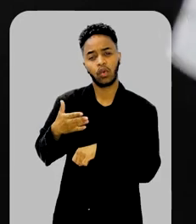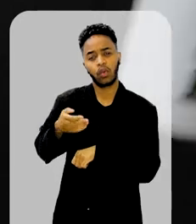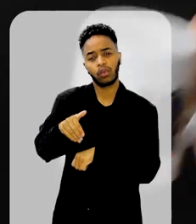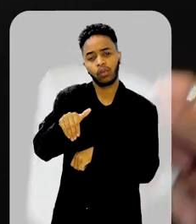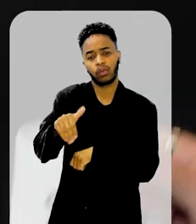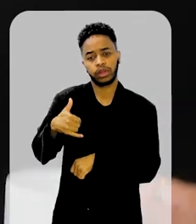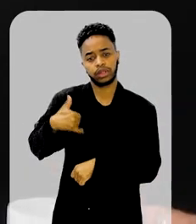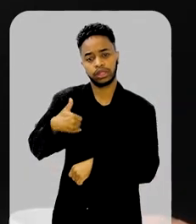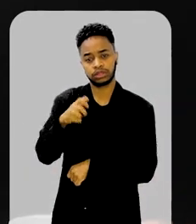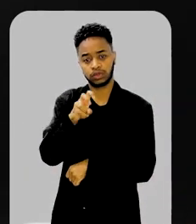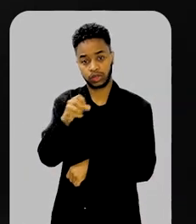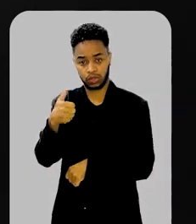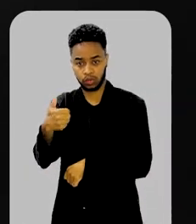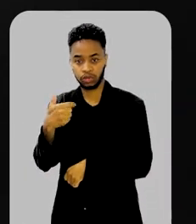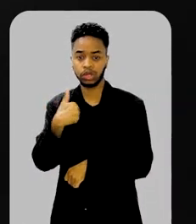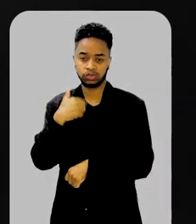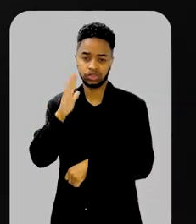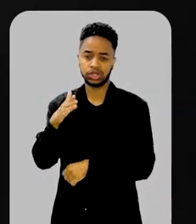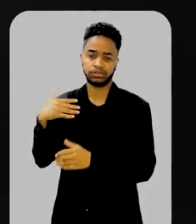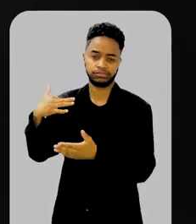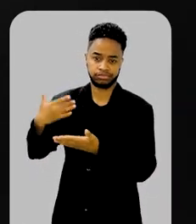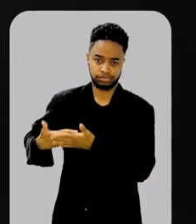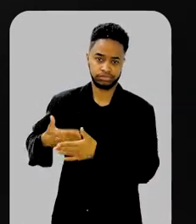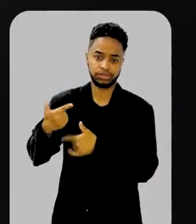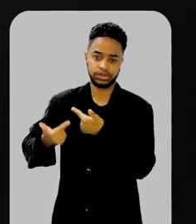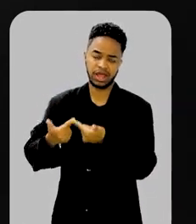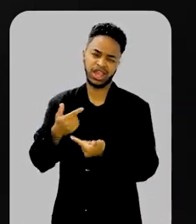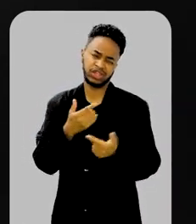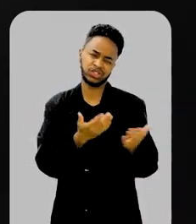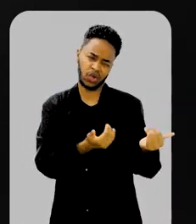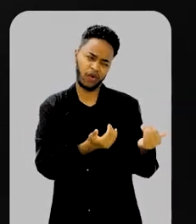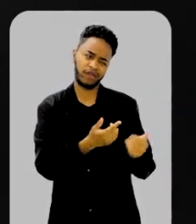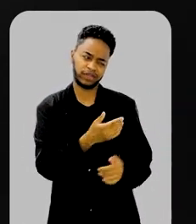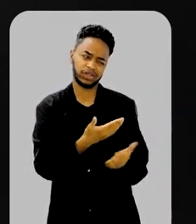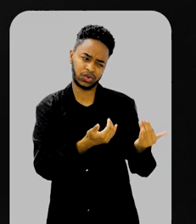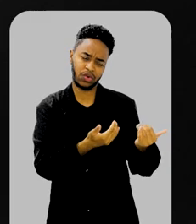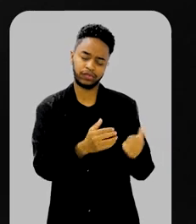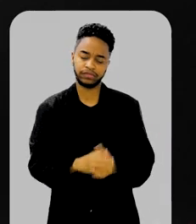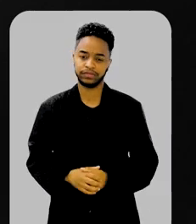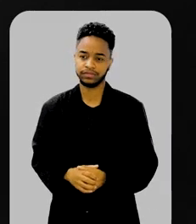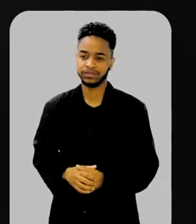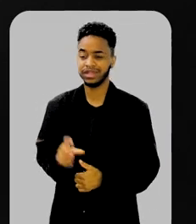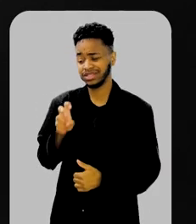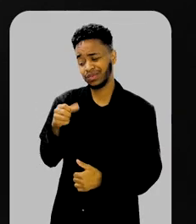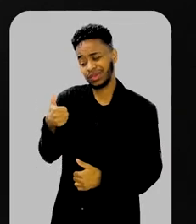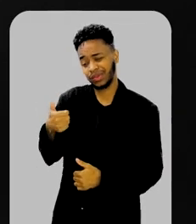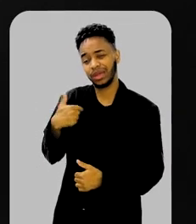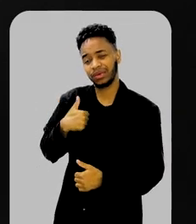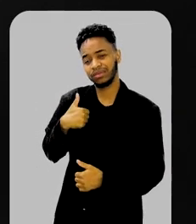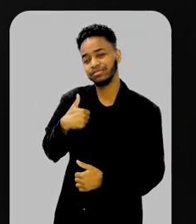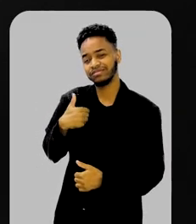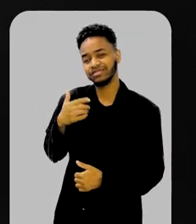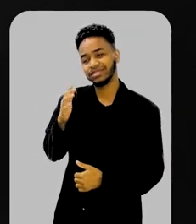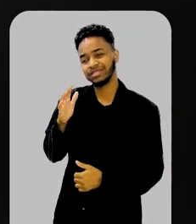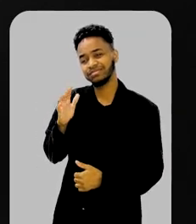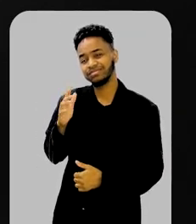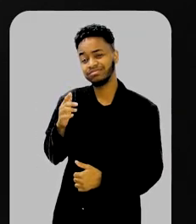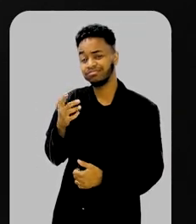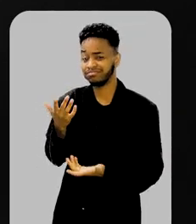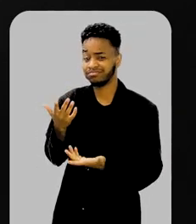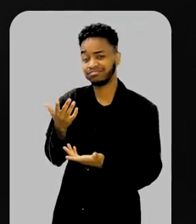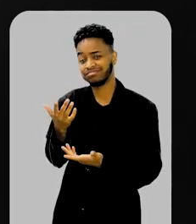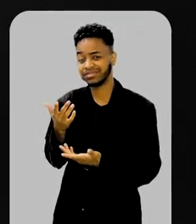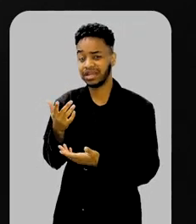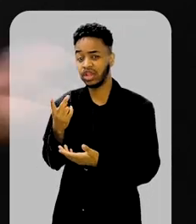fazer 51 Então já tô numa jornada aí bacana de tempo é o menino 51 ali mas já tô mais